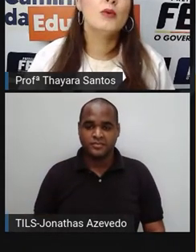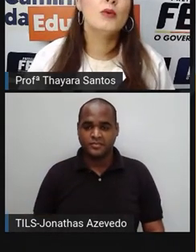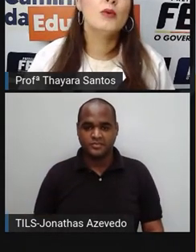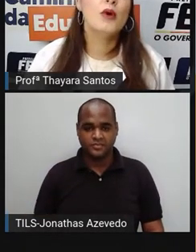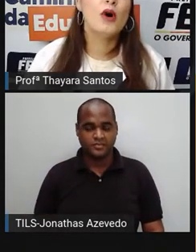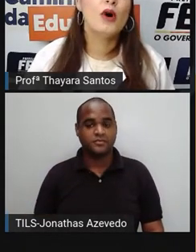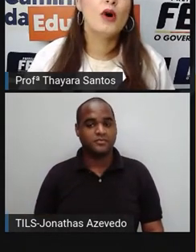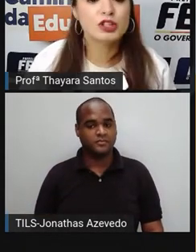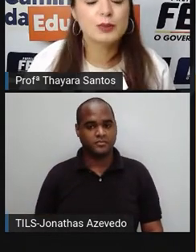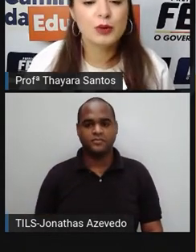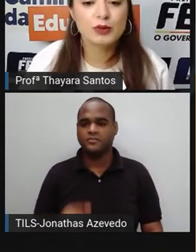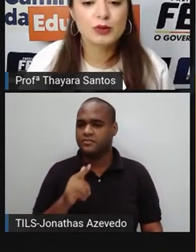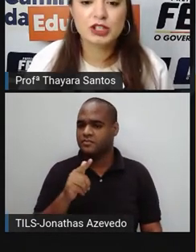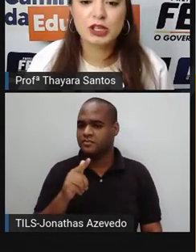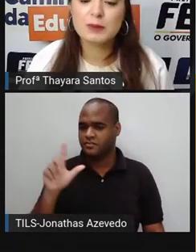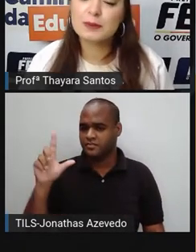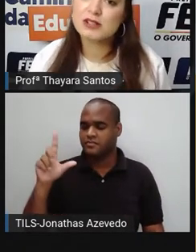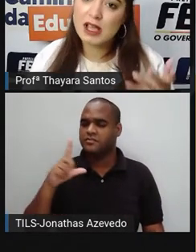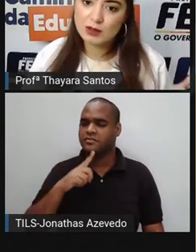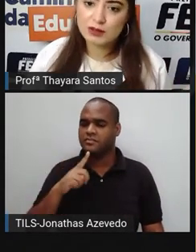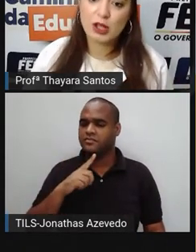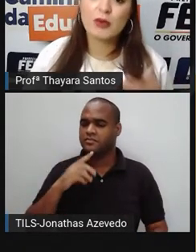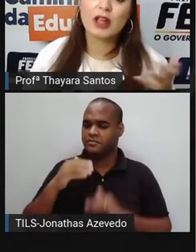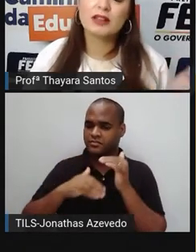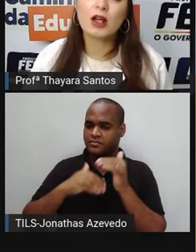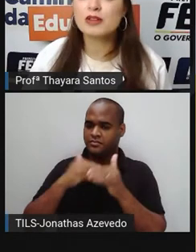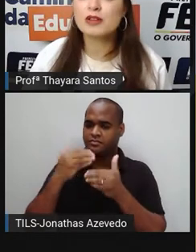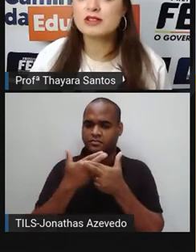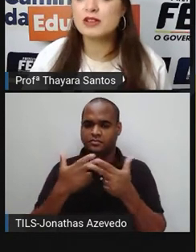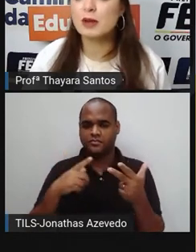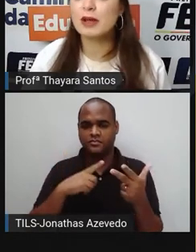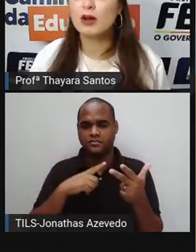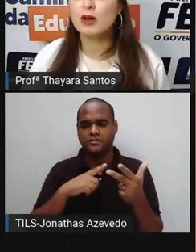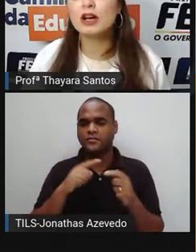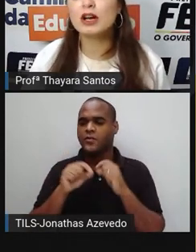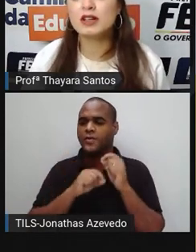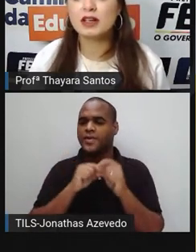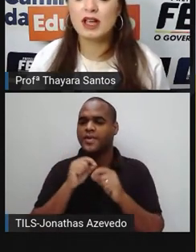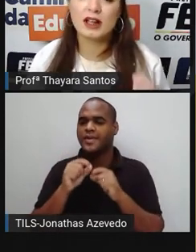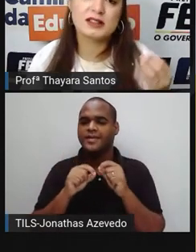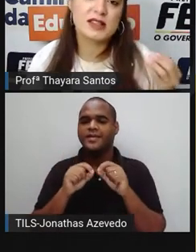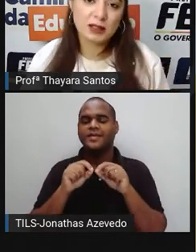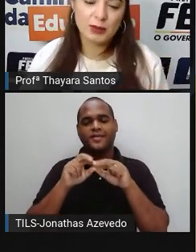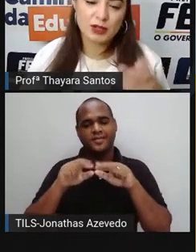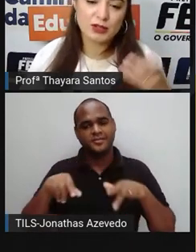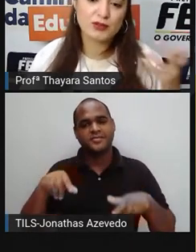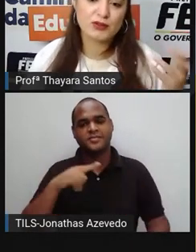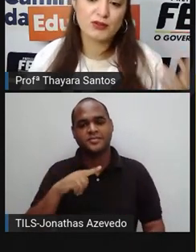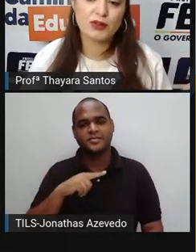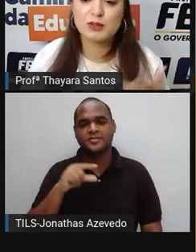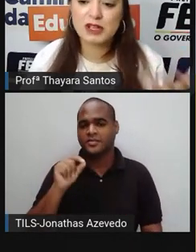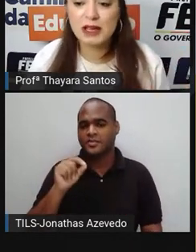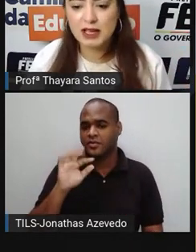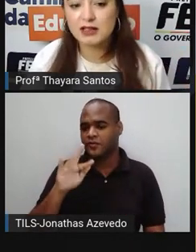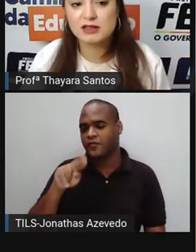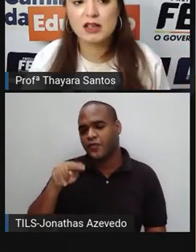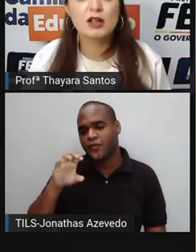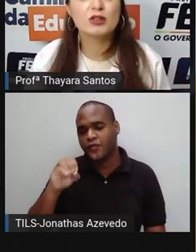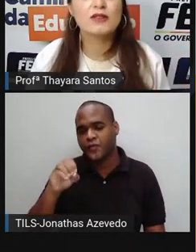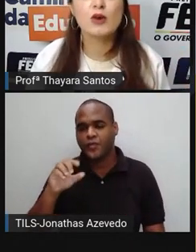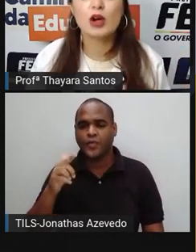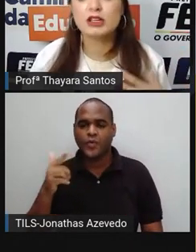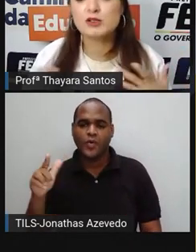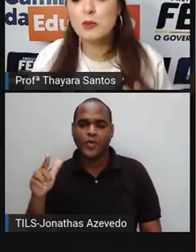é um outro tipo de processo ecossistêmica decomposição da matéria orgânica que realizada pelos fungos e pelas bactérias